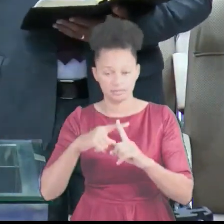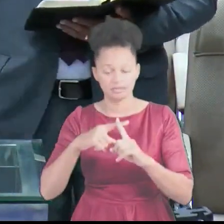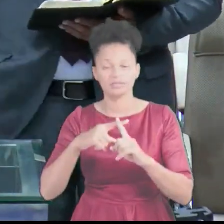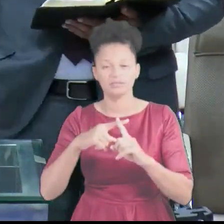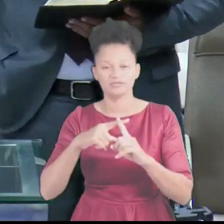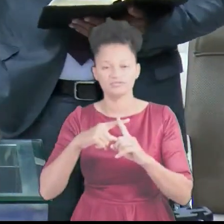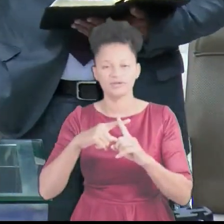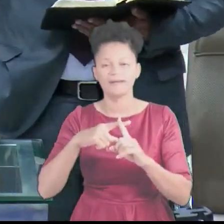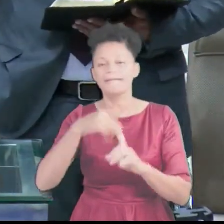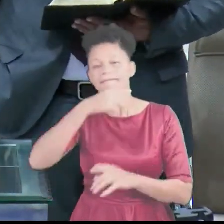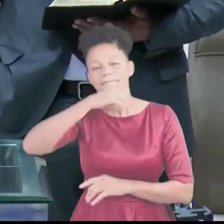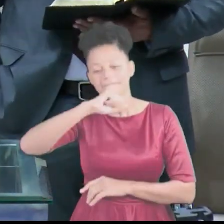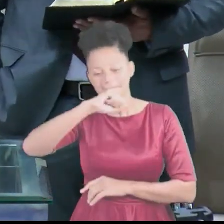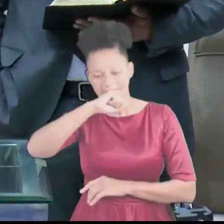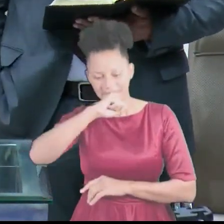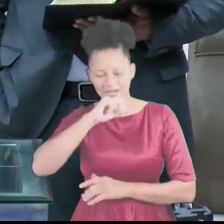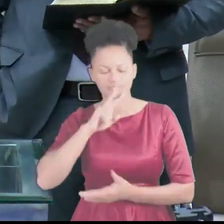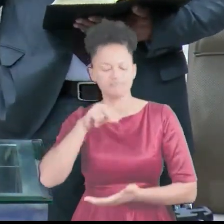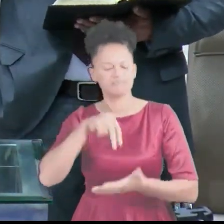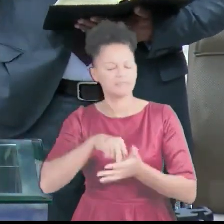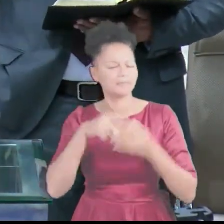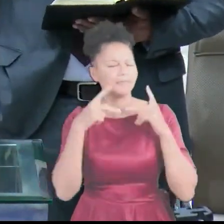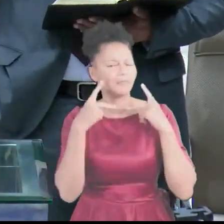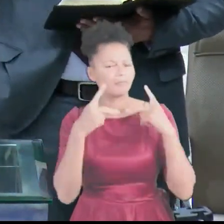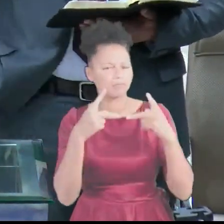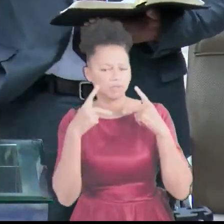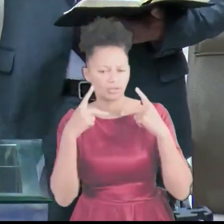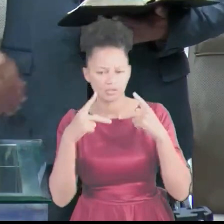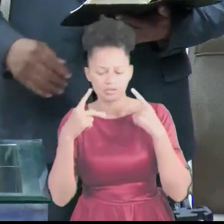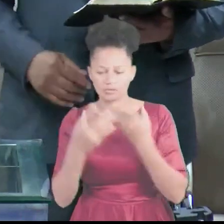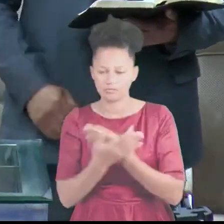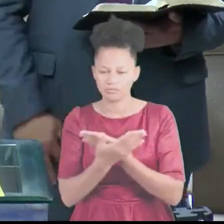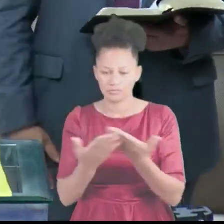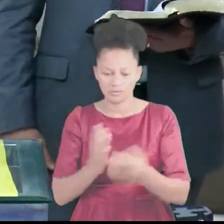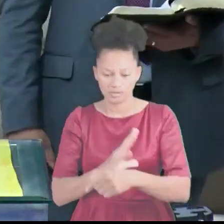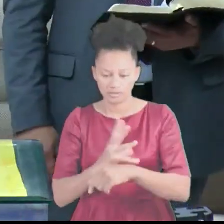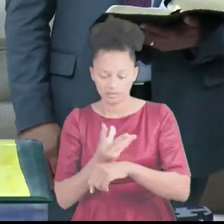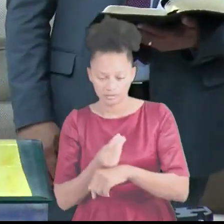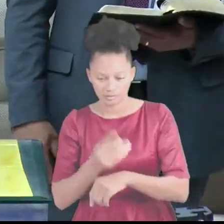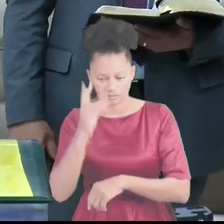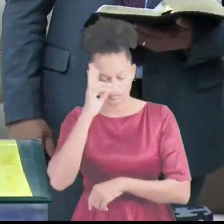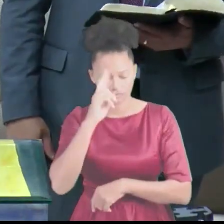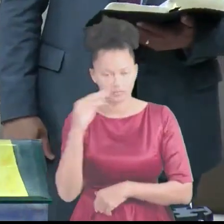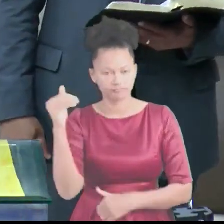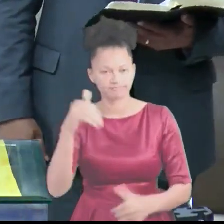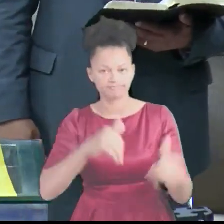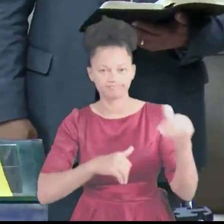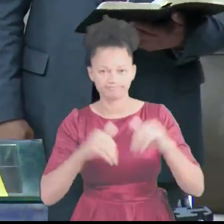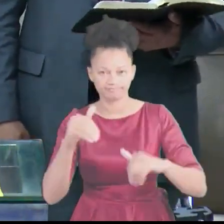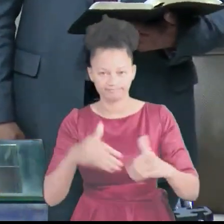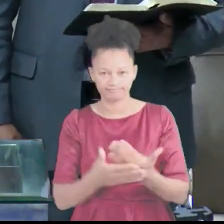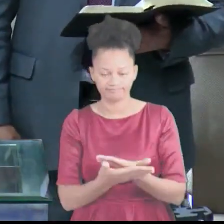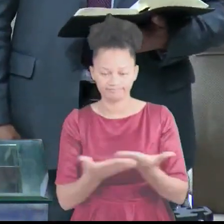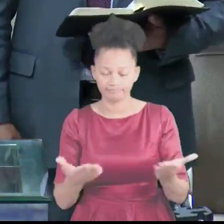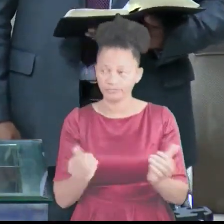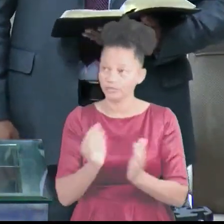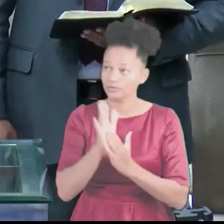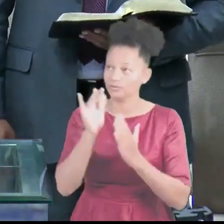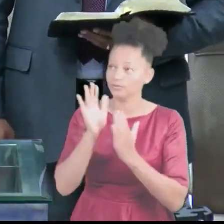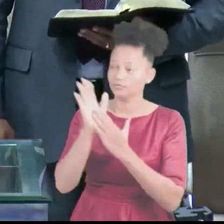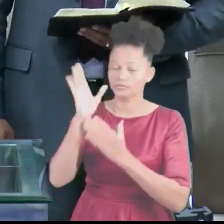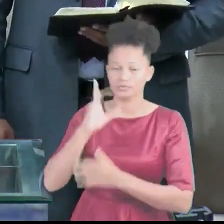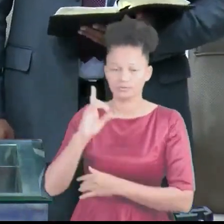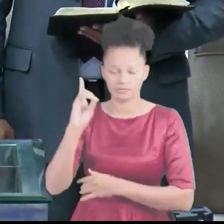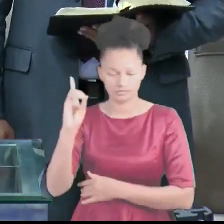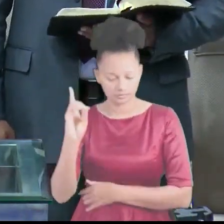trazer a sua santa palavra à igreja do Senhor que está aqui reunida. Louvar a Deus pela vida